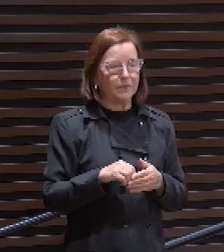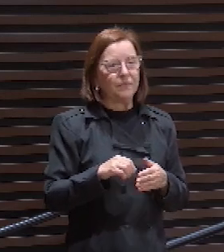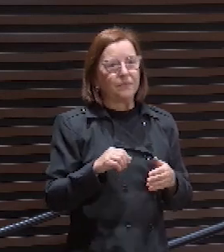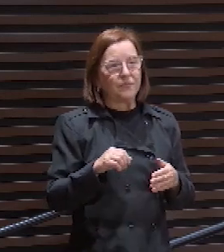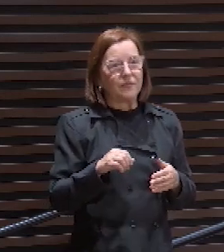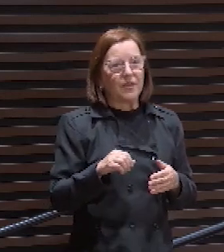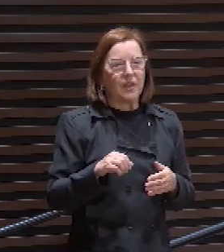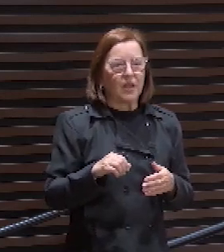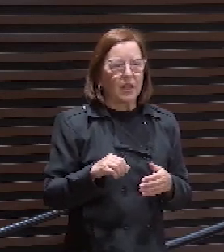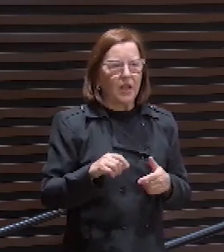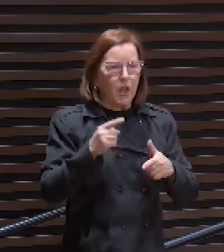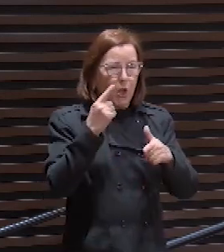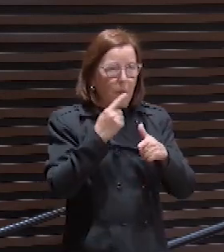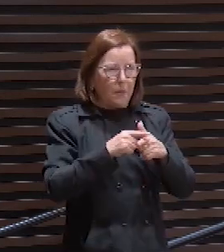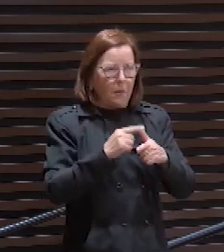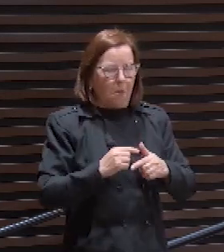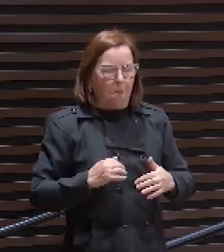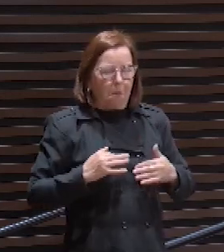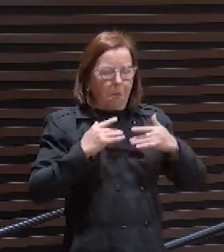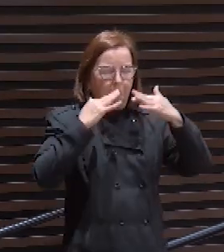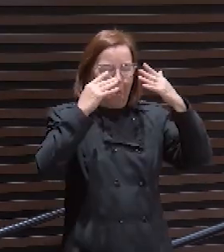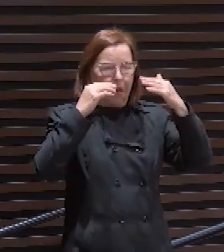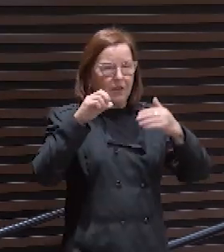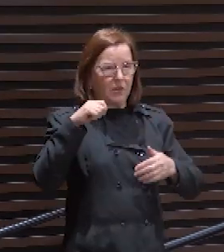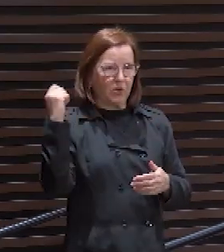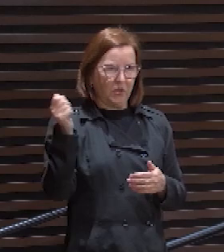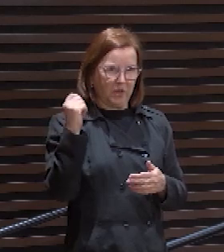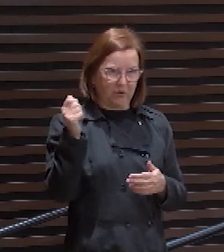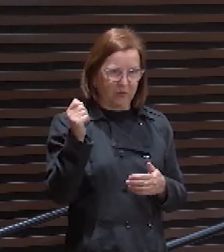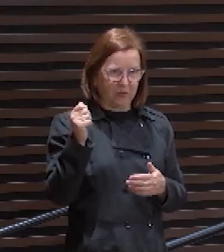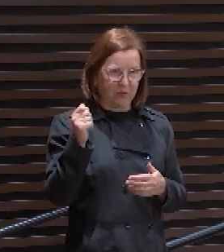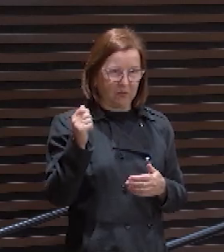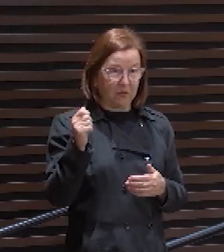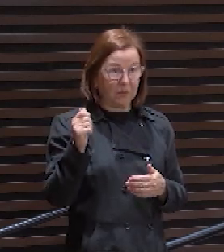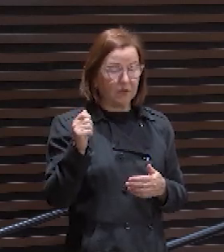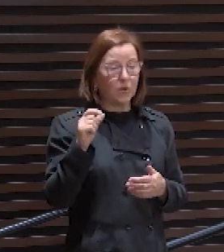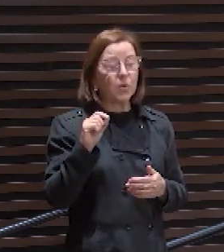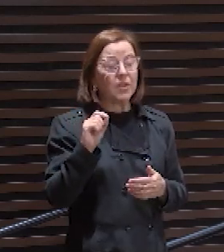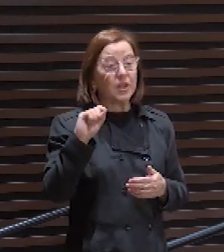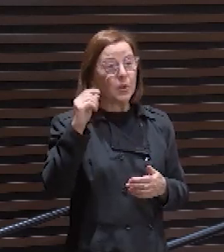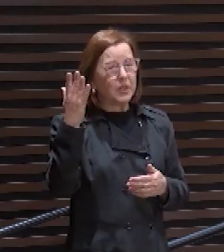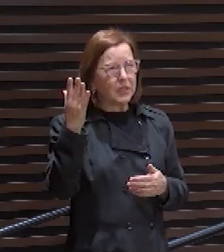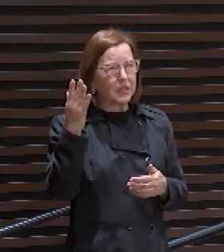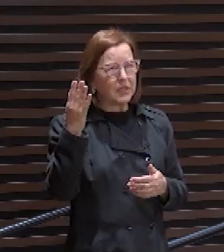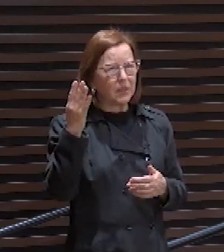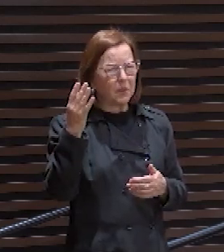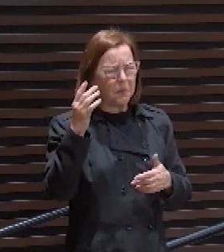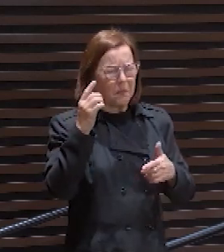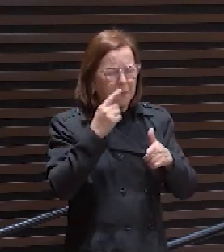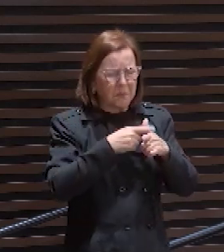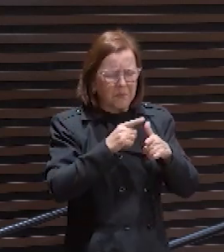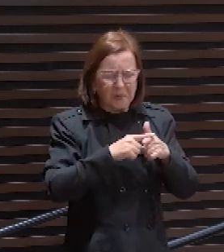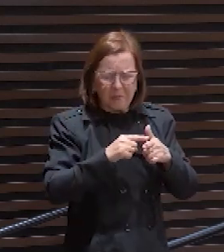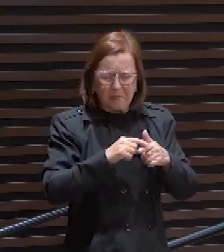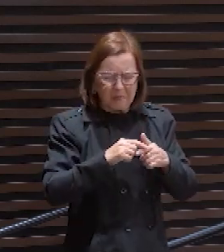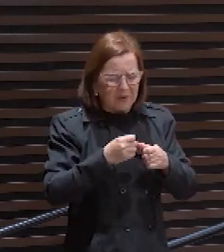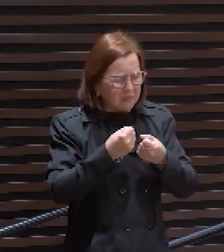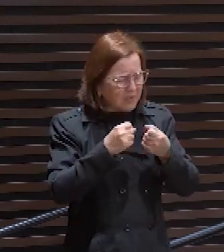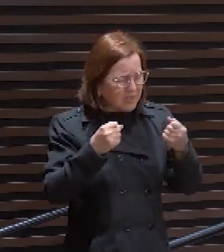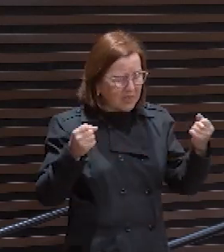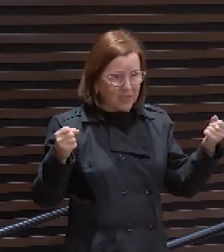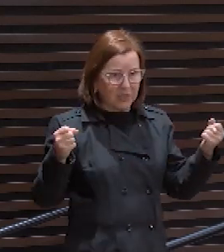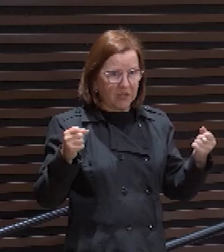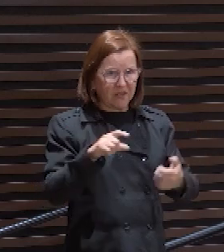por mais do que o que aconteceu lá foi uma desgraça, uma tragédia, nós não tínhamos nenhuma obrigação, né, a